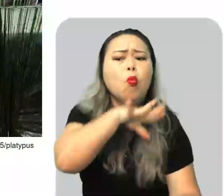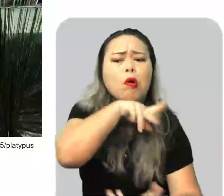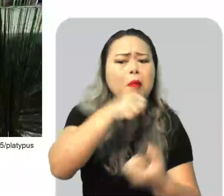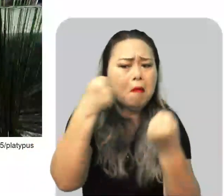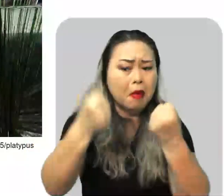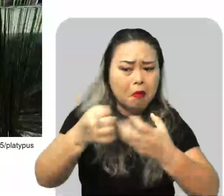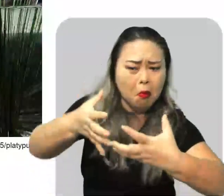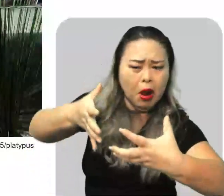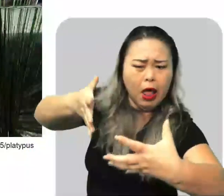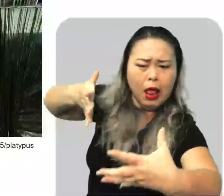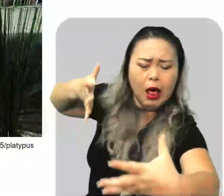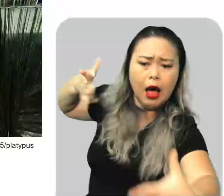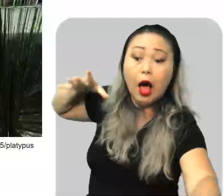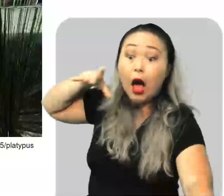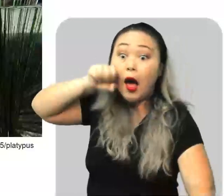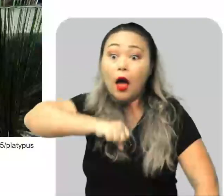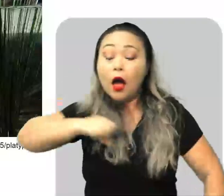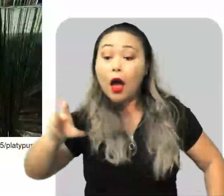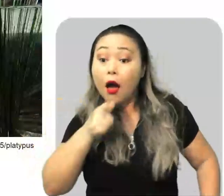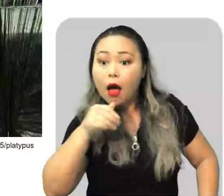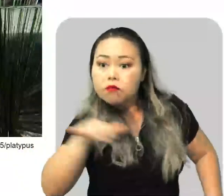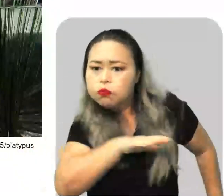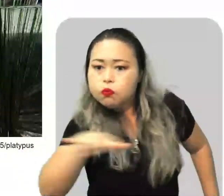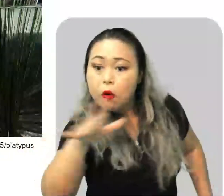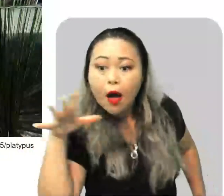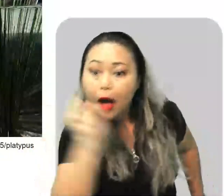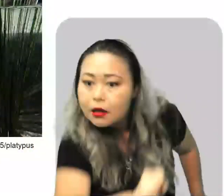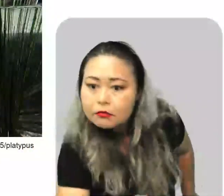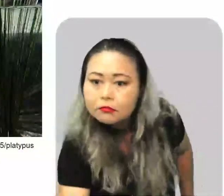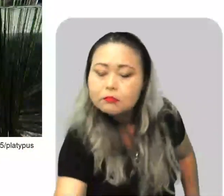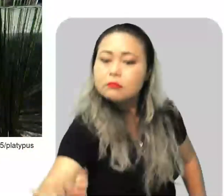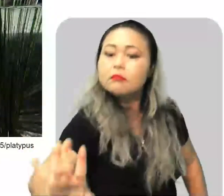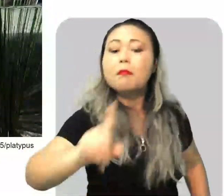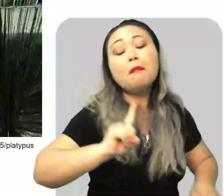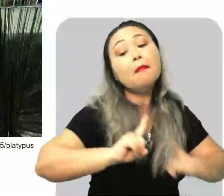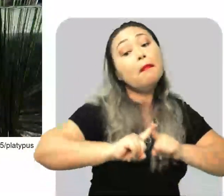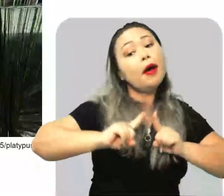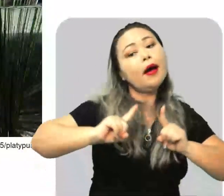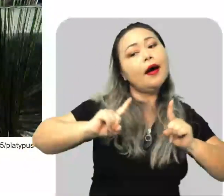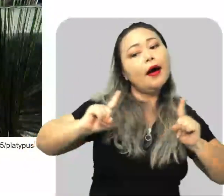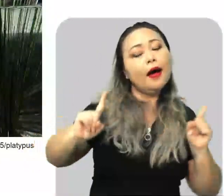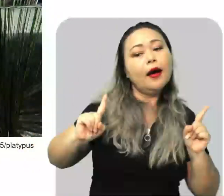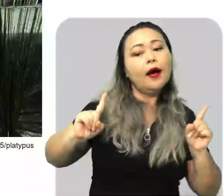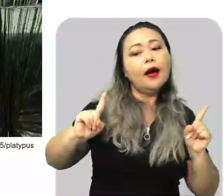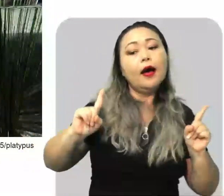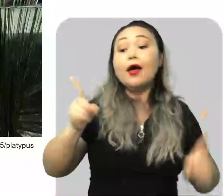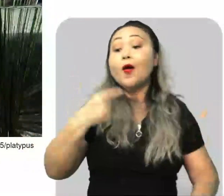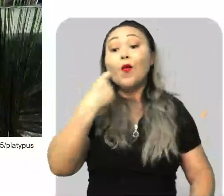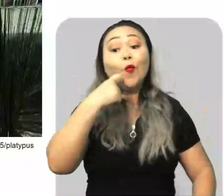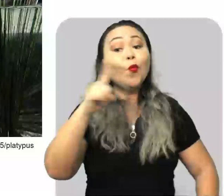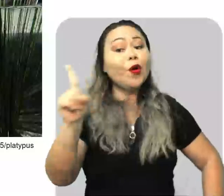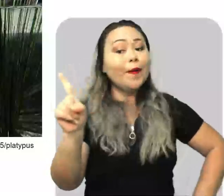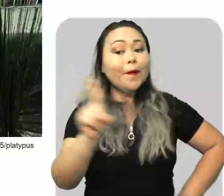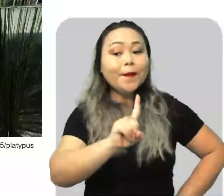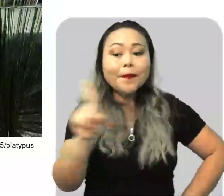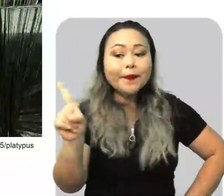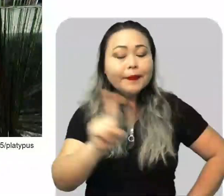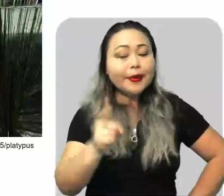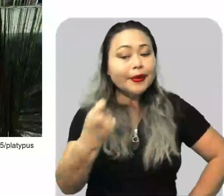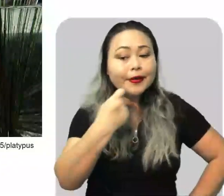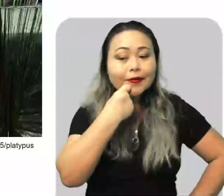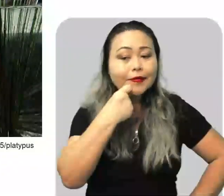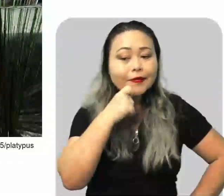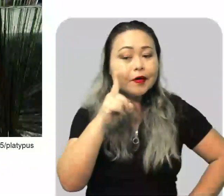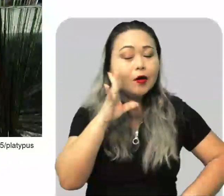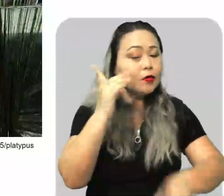grande, extremamente veloz na água, mas ele não é peixe, né? Não é só peixe que a